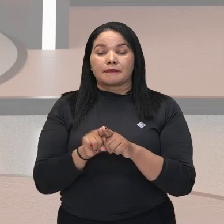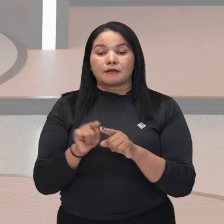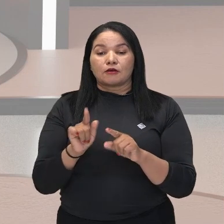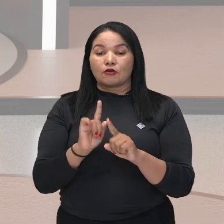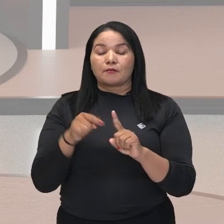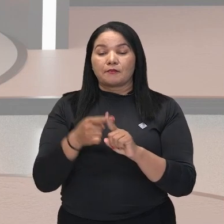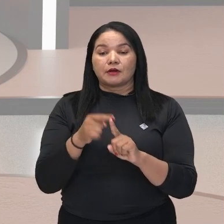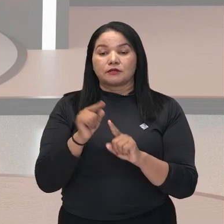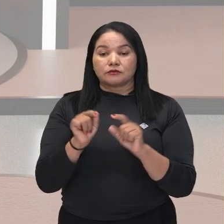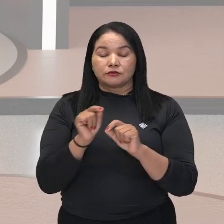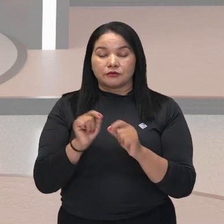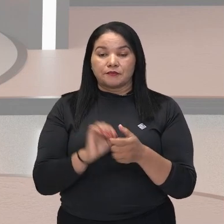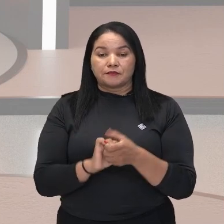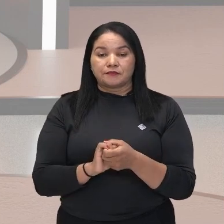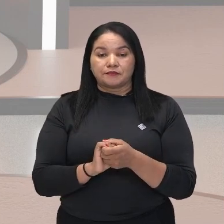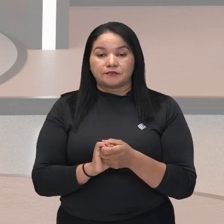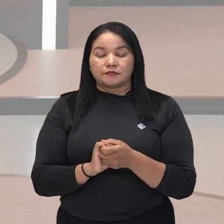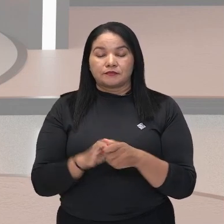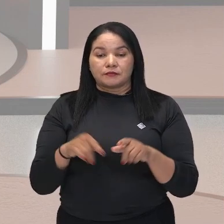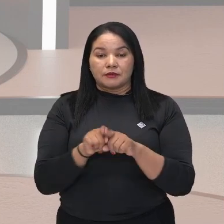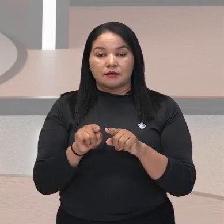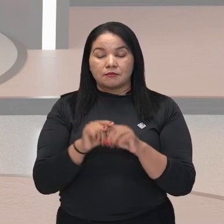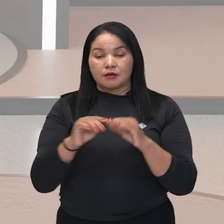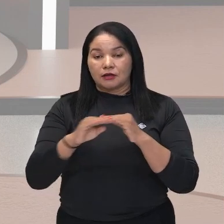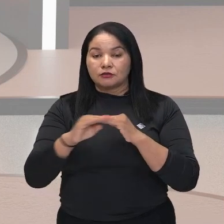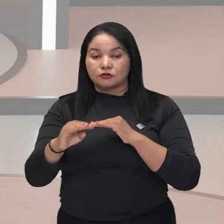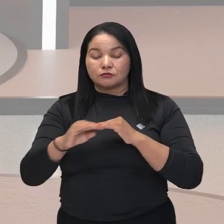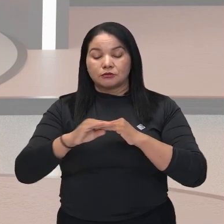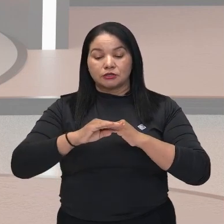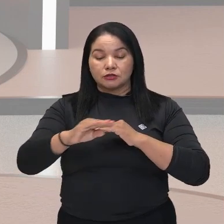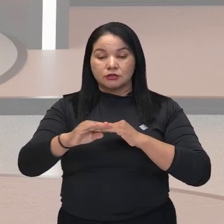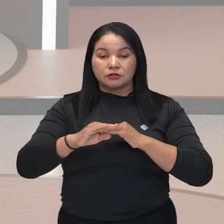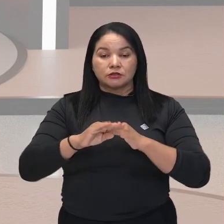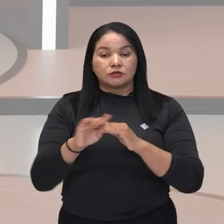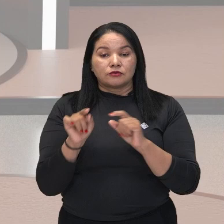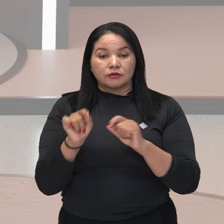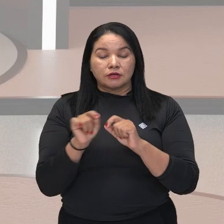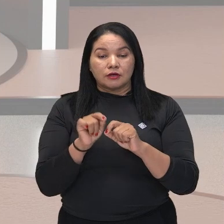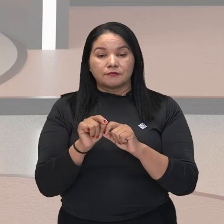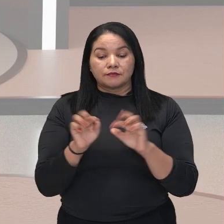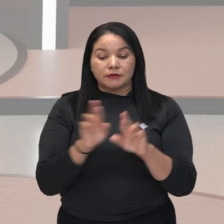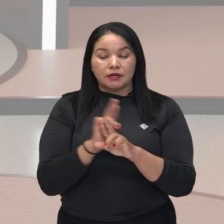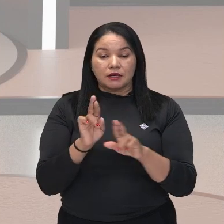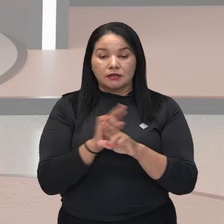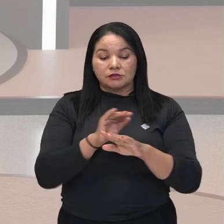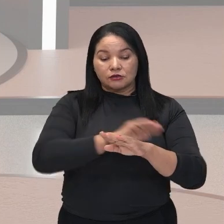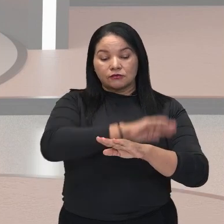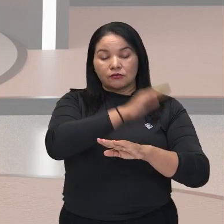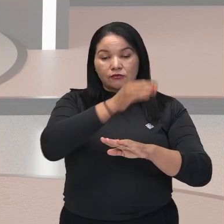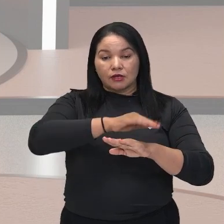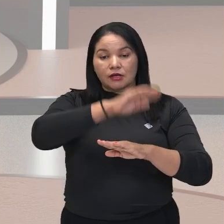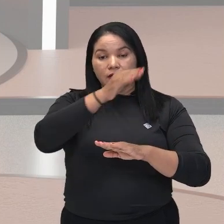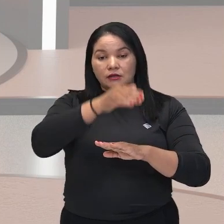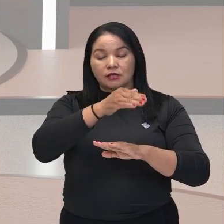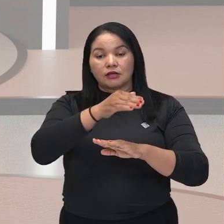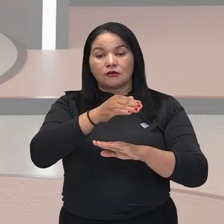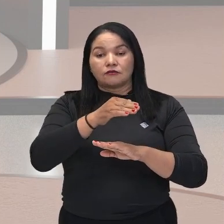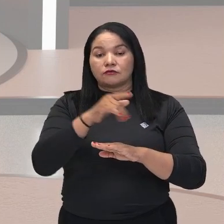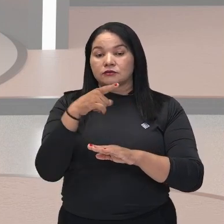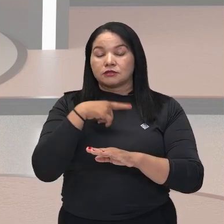vai verificar que as planícies, né, em relação ao relevo do Oriente Médio, vão